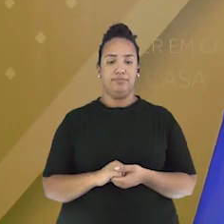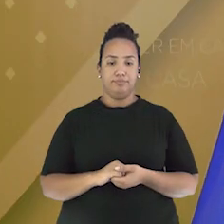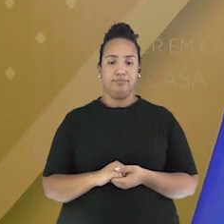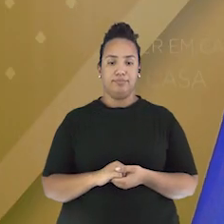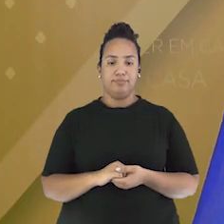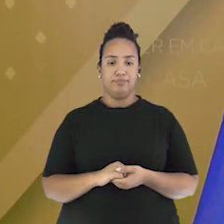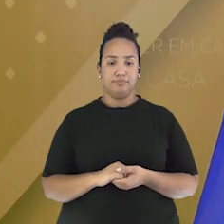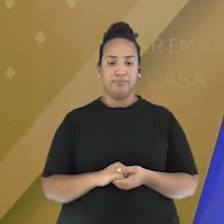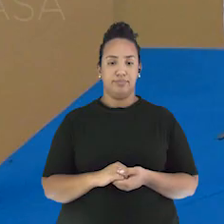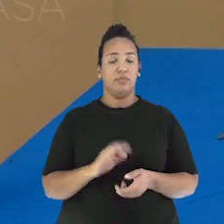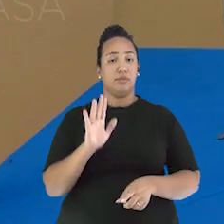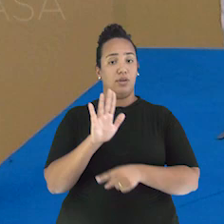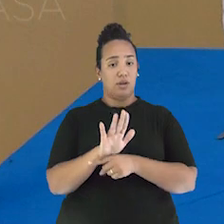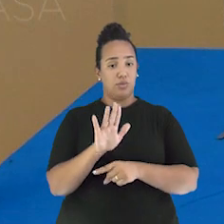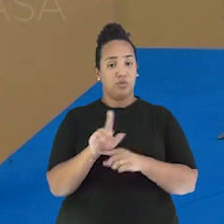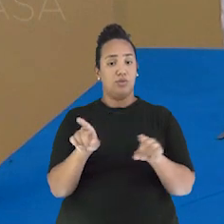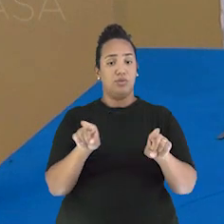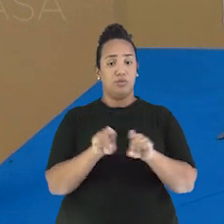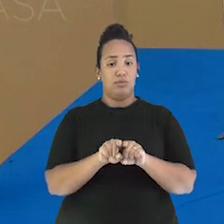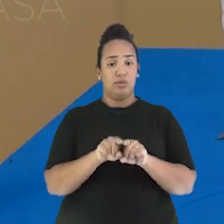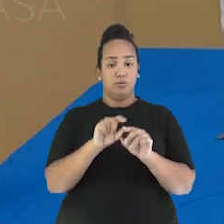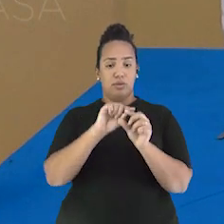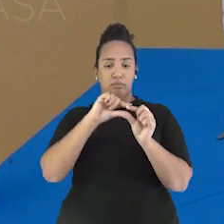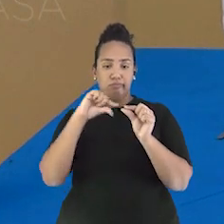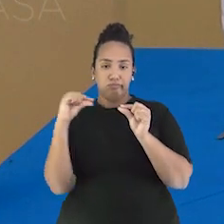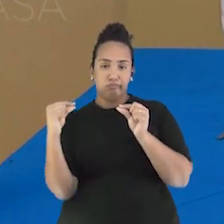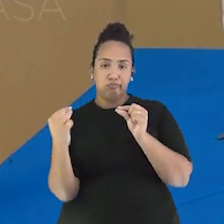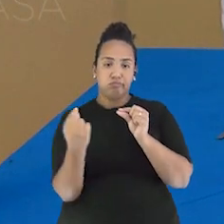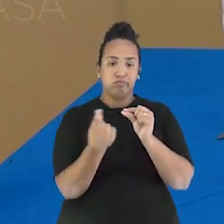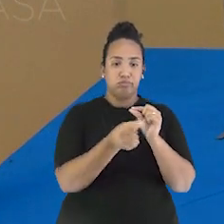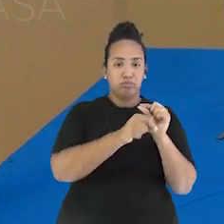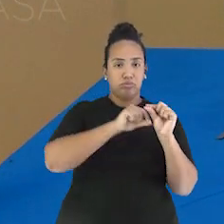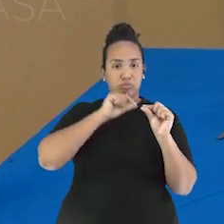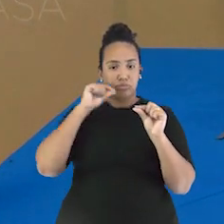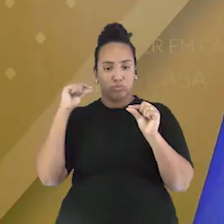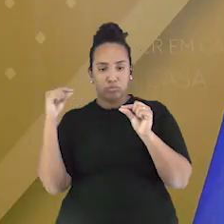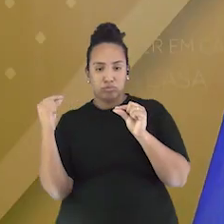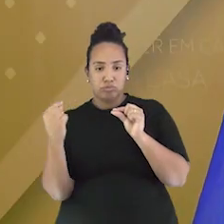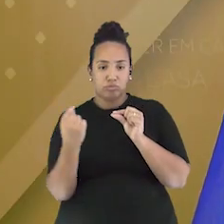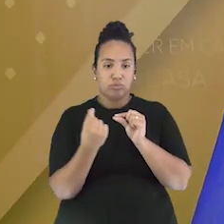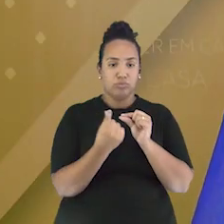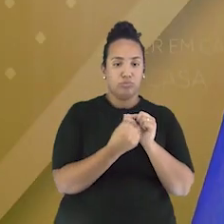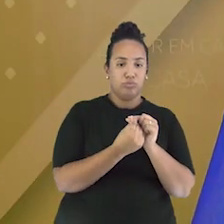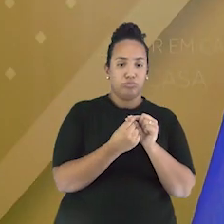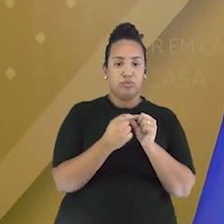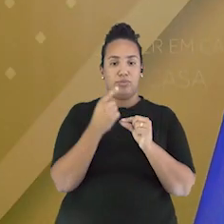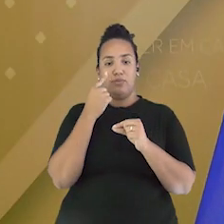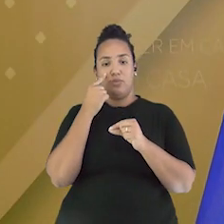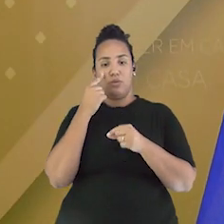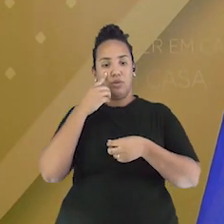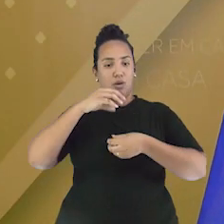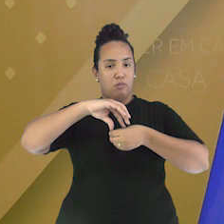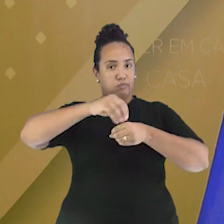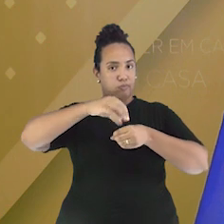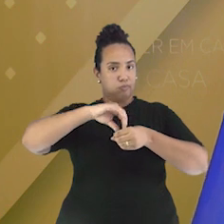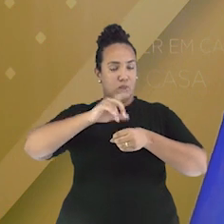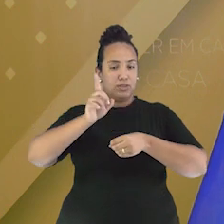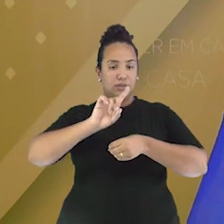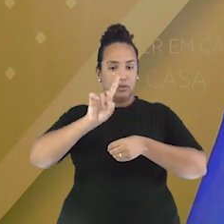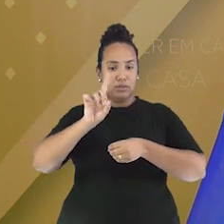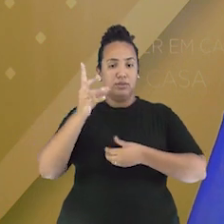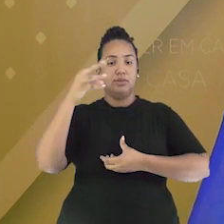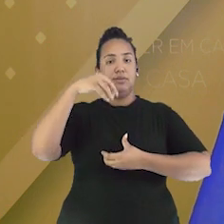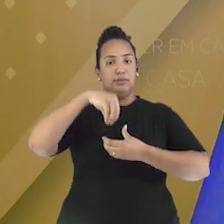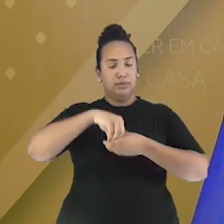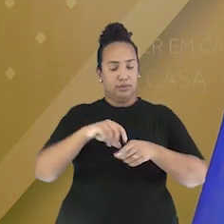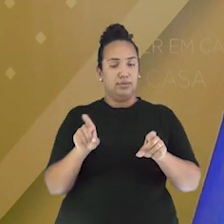ela também ajuda a gente prendendo aqui em cima, tá? Como os canudos passaram? Está sem a tampinha? Não está sem a tampinha. A tampinha